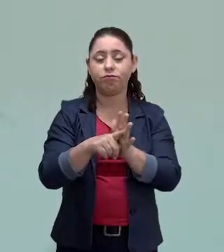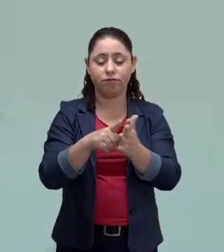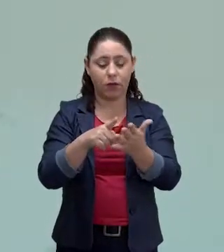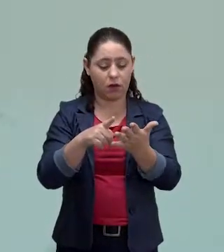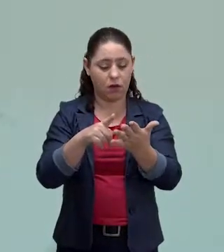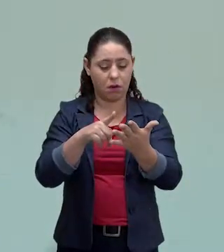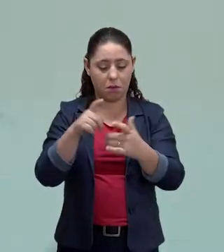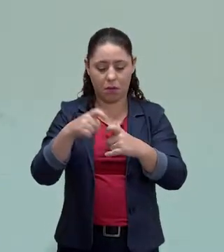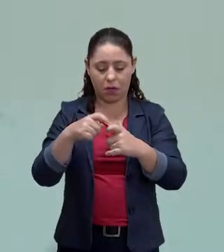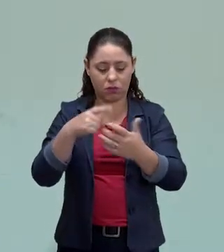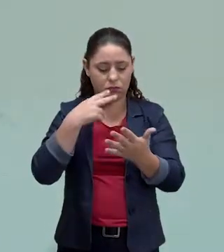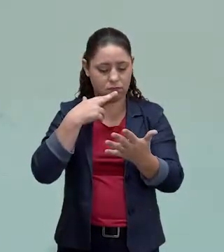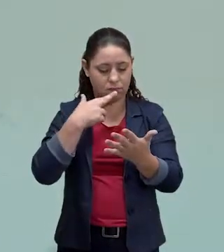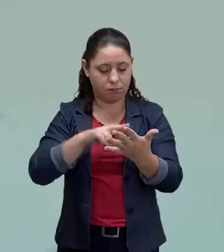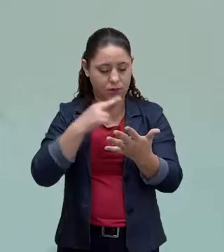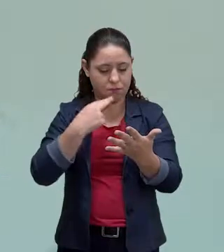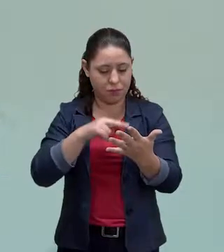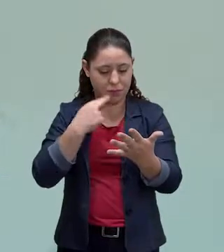ele responde